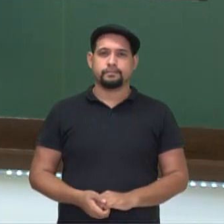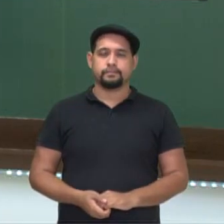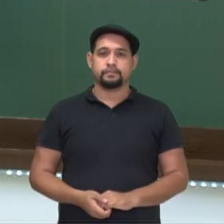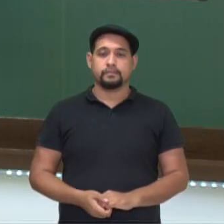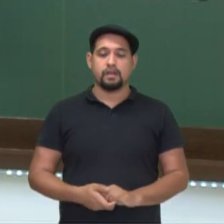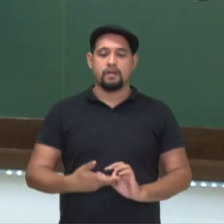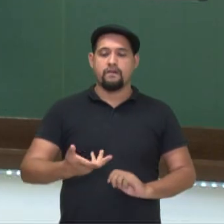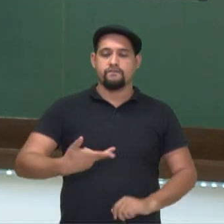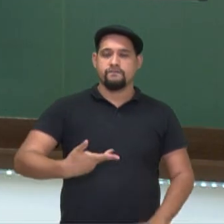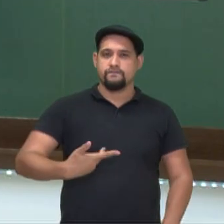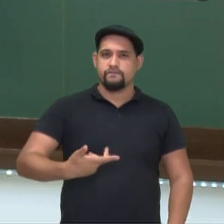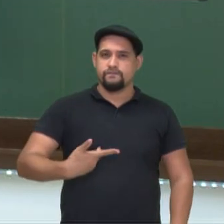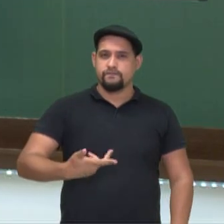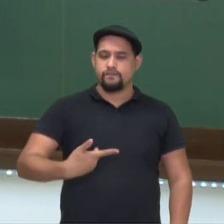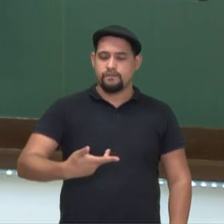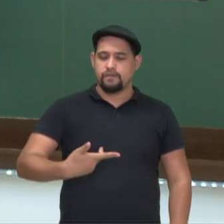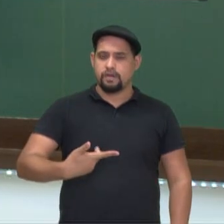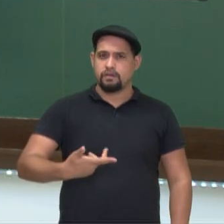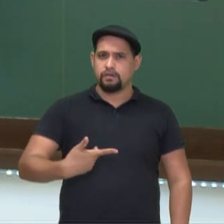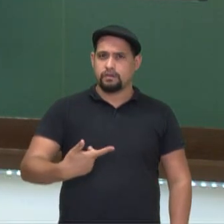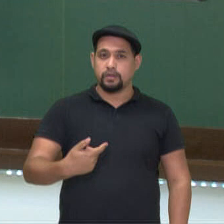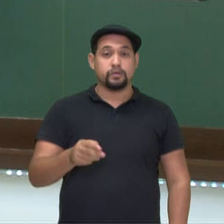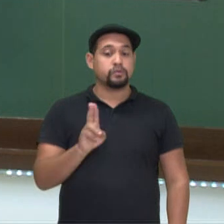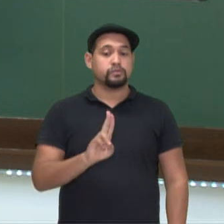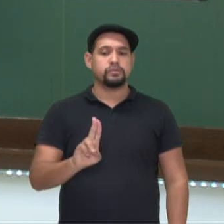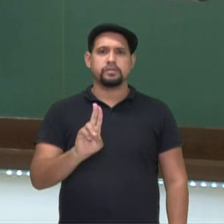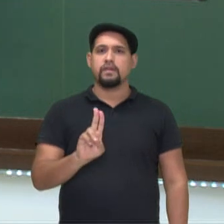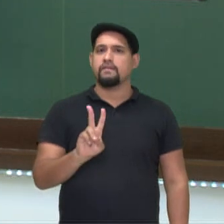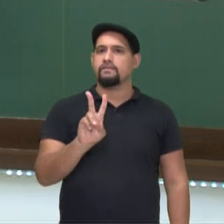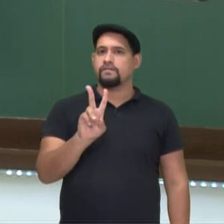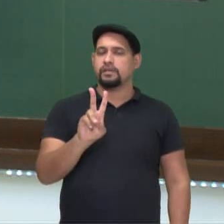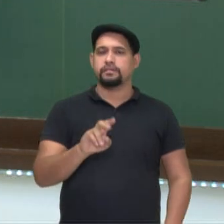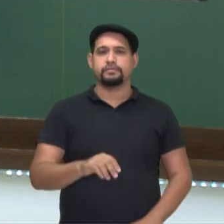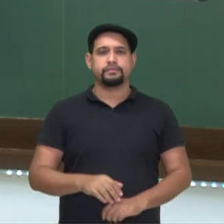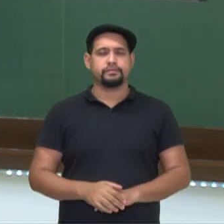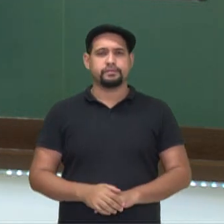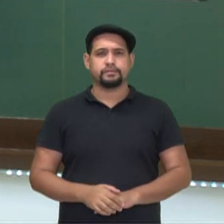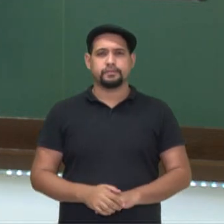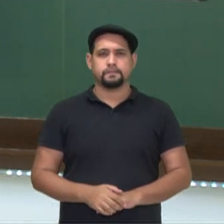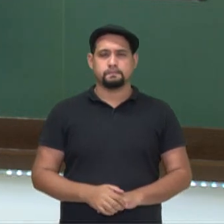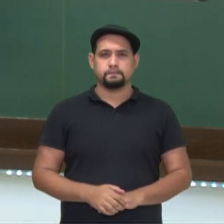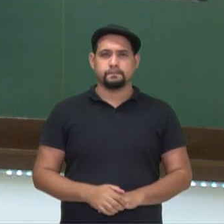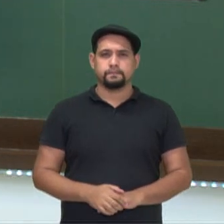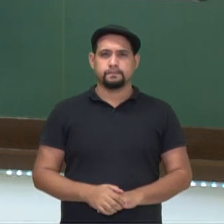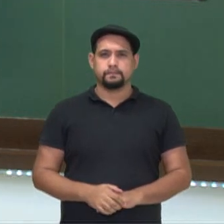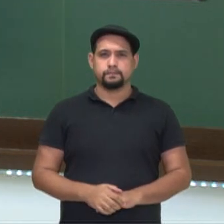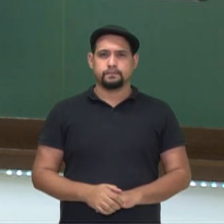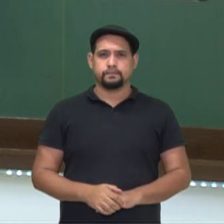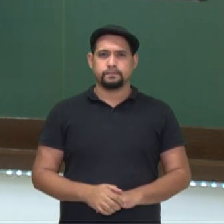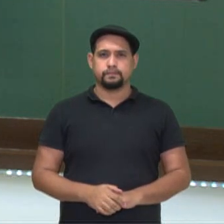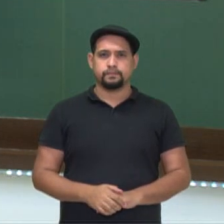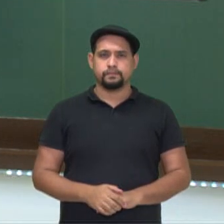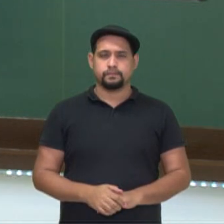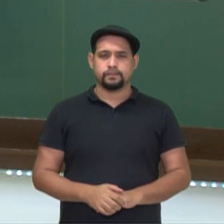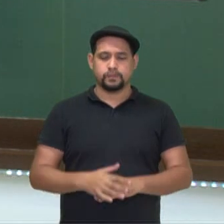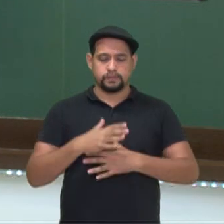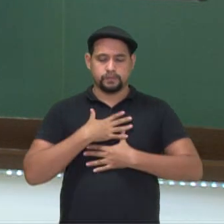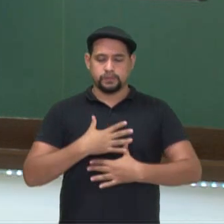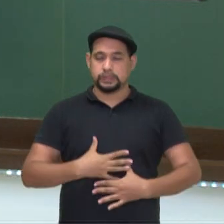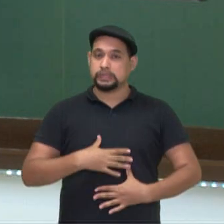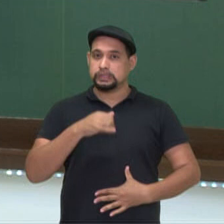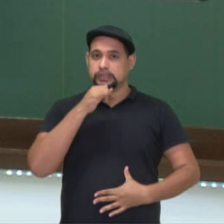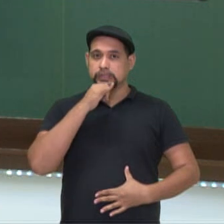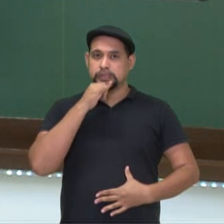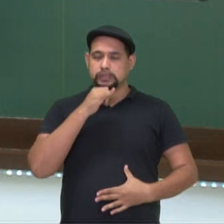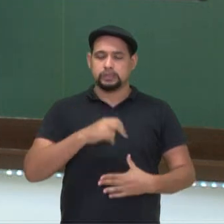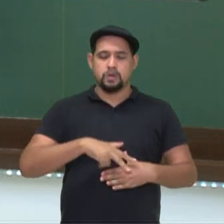A velocidade eu chamei de V, ó, usando V para a velocidade. Então, eu vou escrever aqui, V. De um corpo que cai de uma